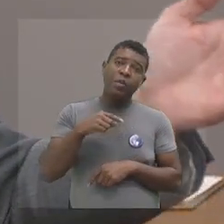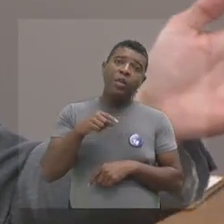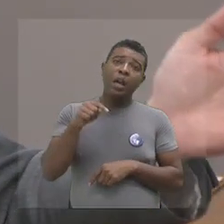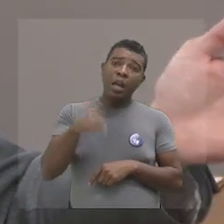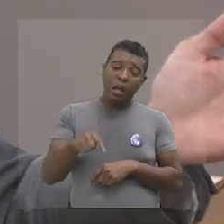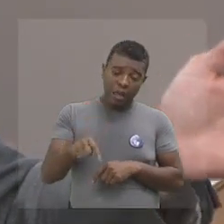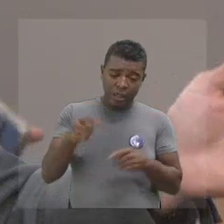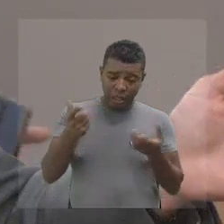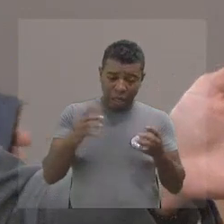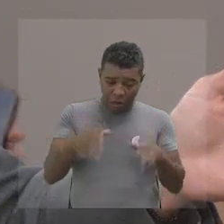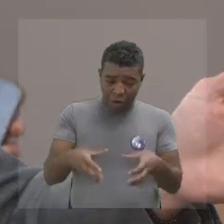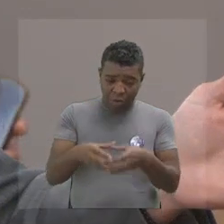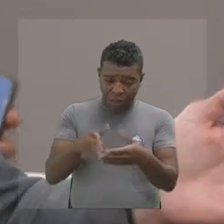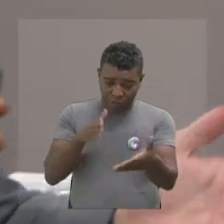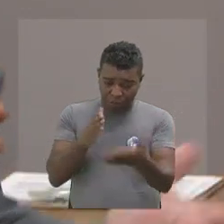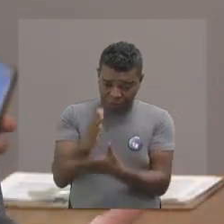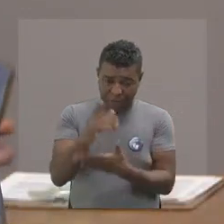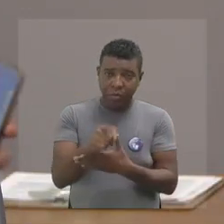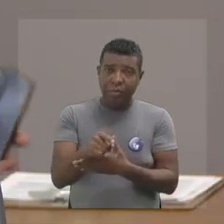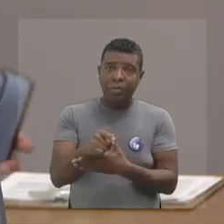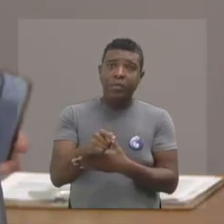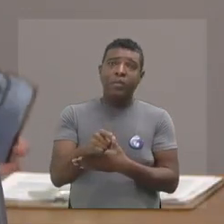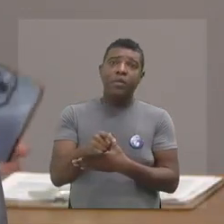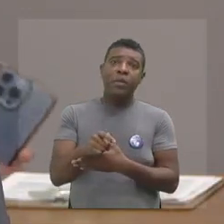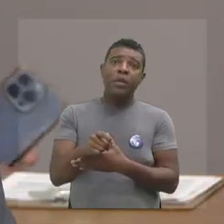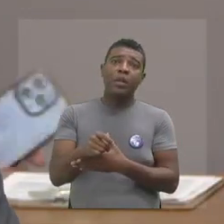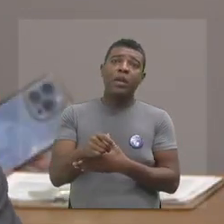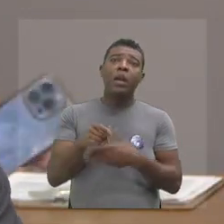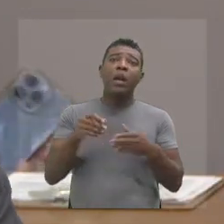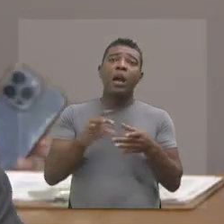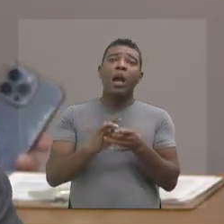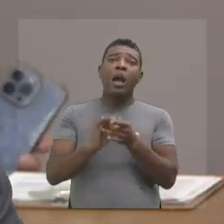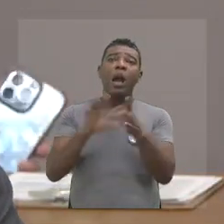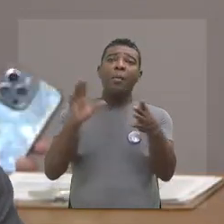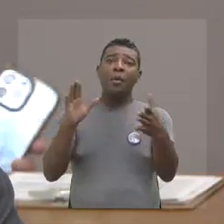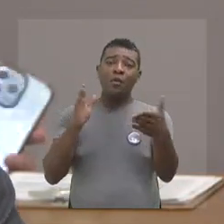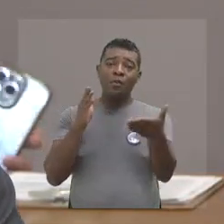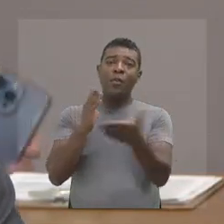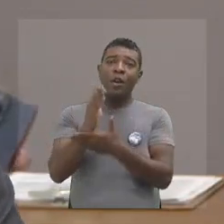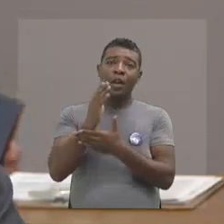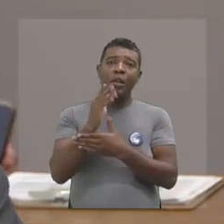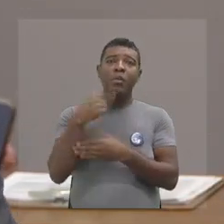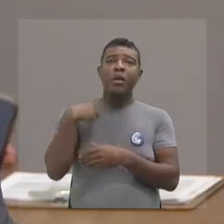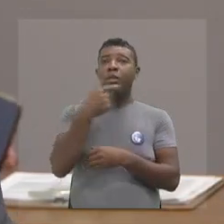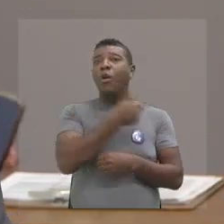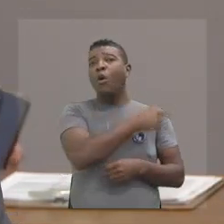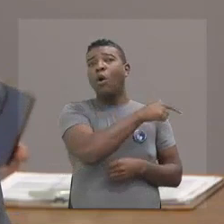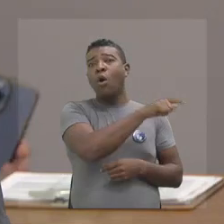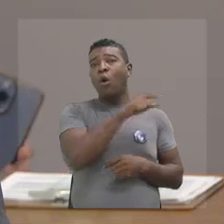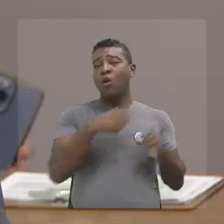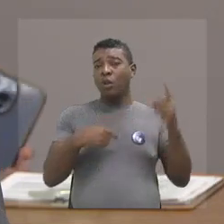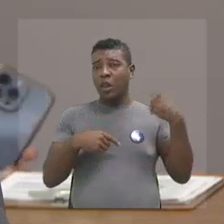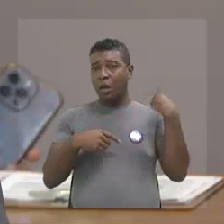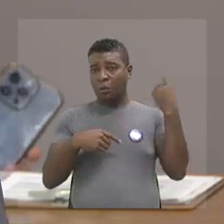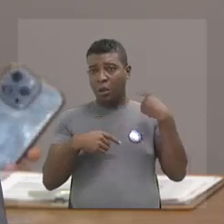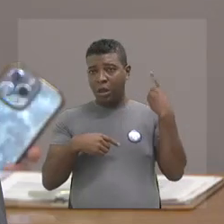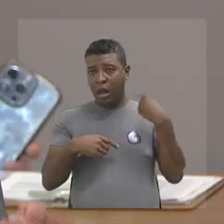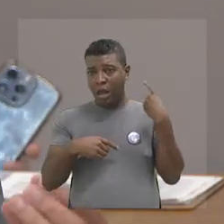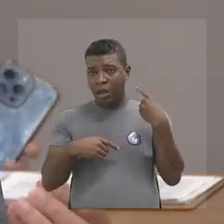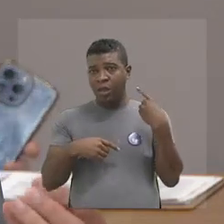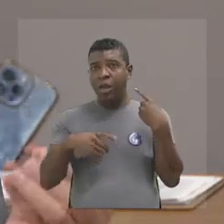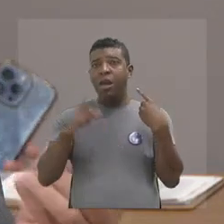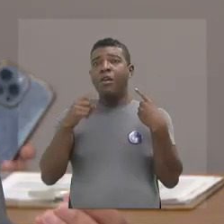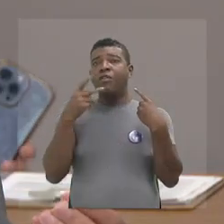comissão Deputado títulos é aprovou o requerimento é de outros deputados alegando situações